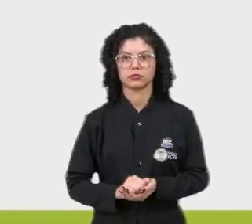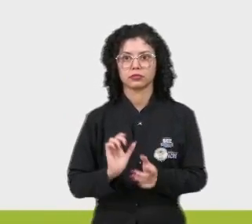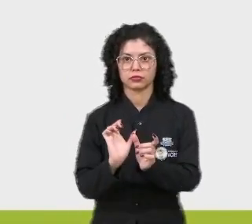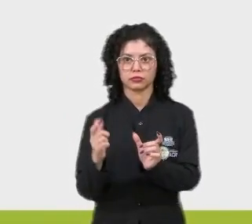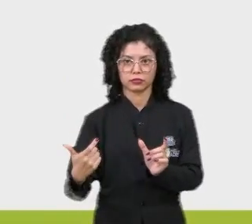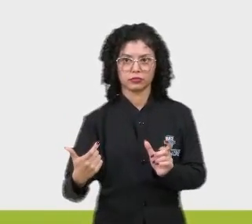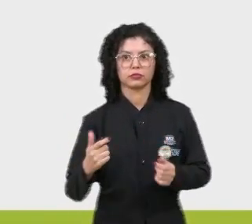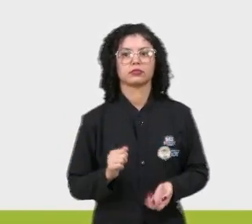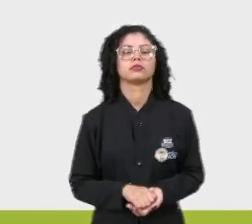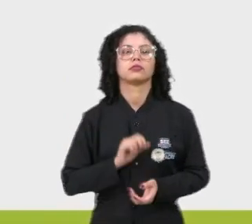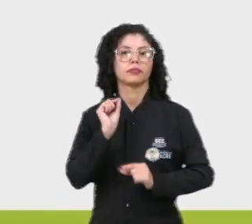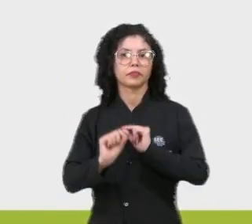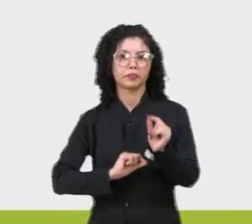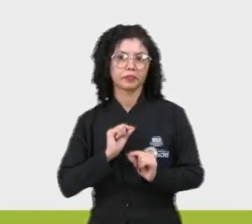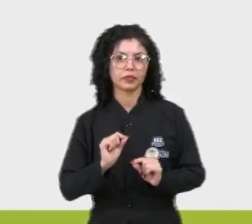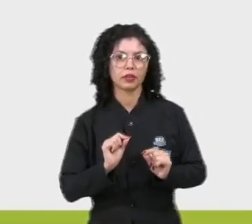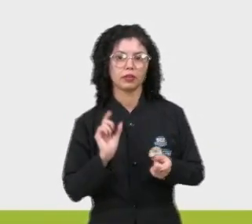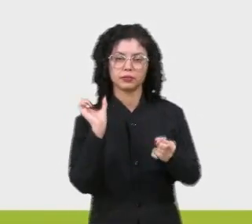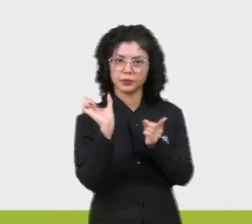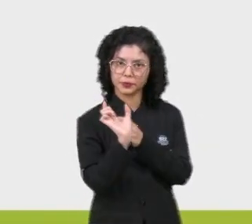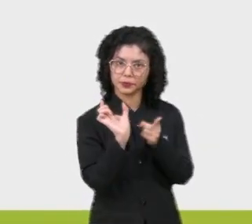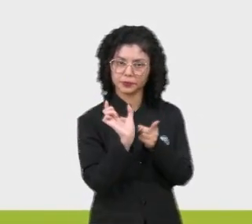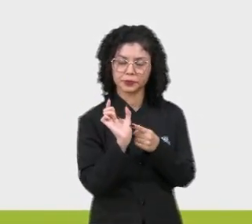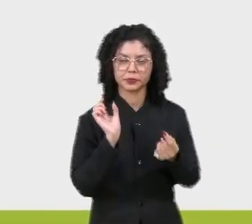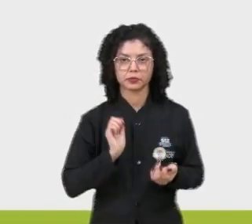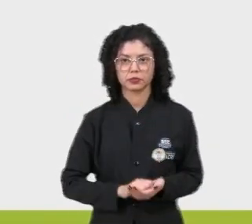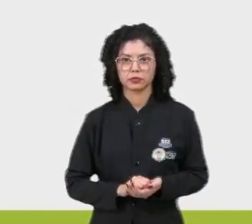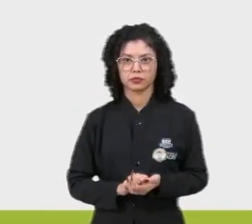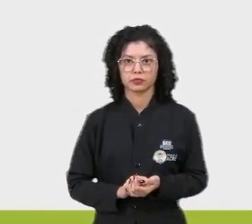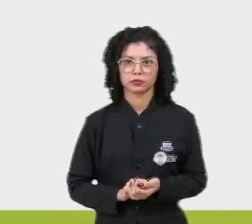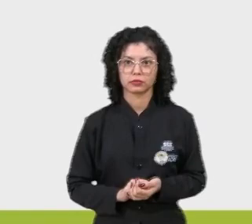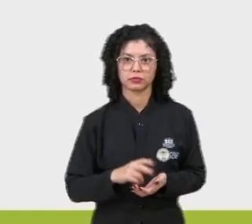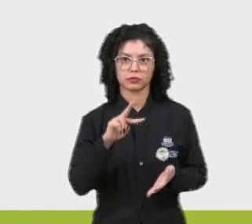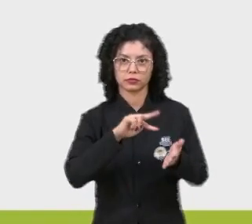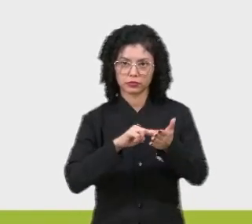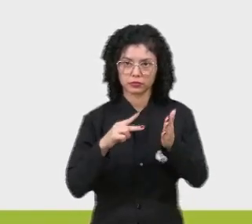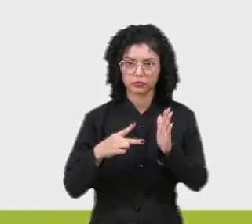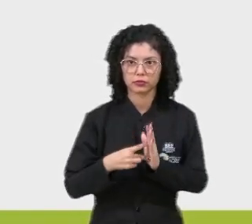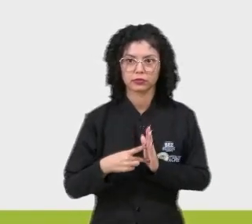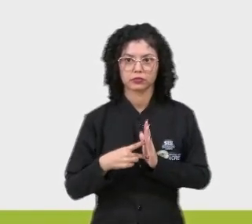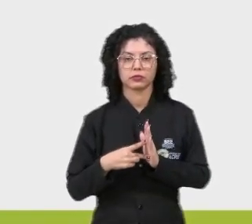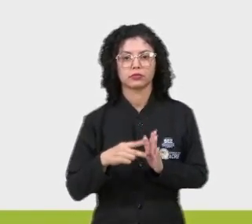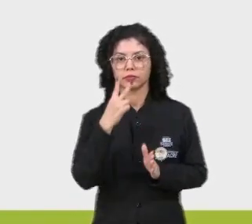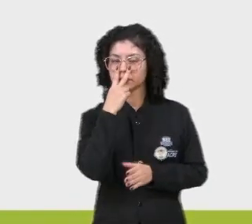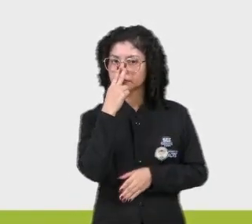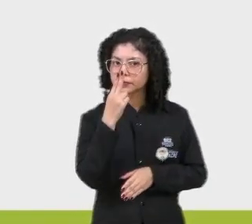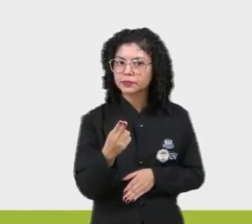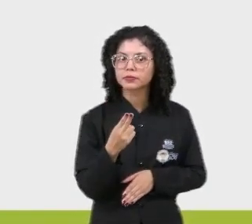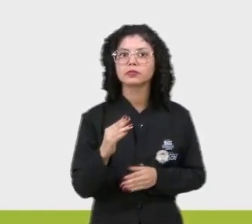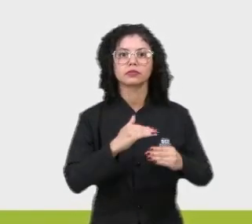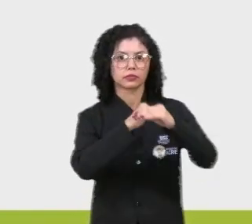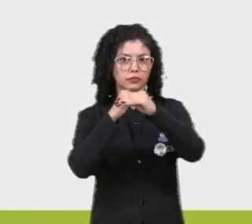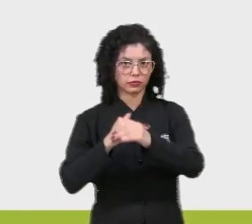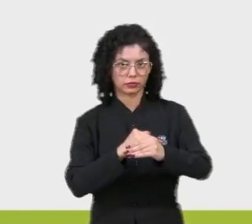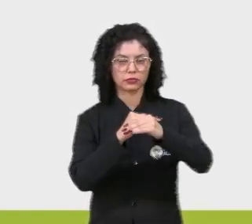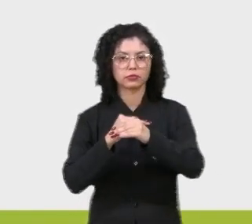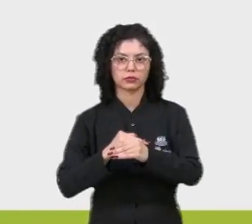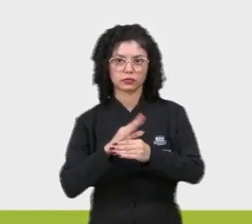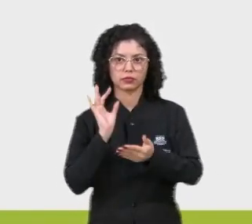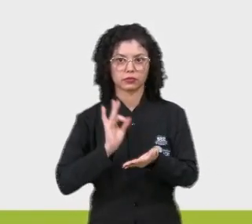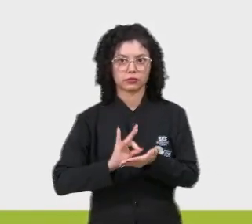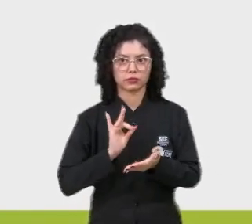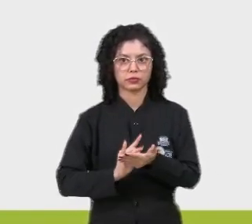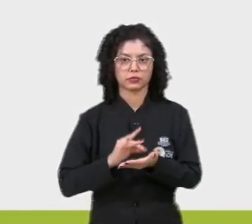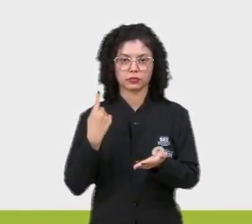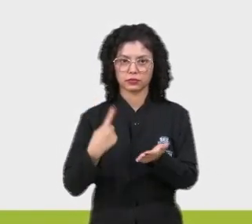antônimos sinônimos palavras eh com significados parecidos ou iguais né na verdade